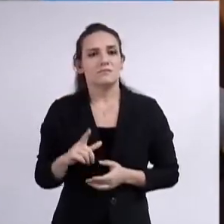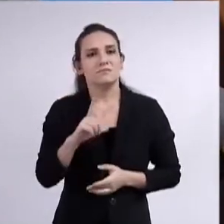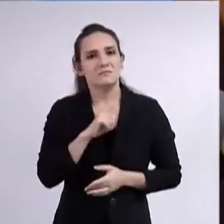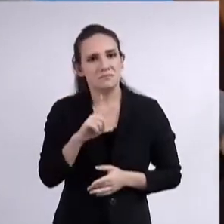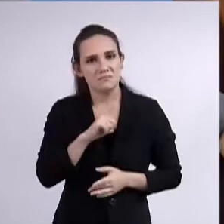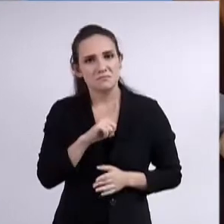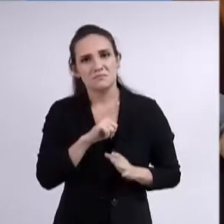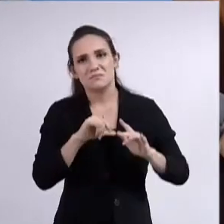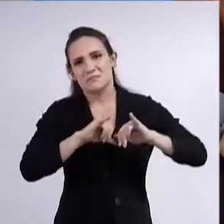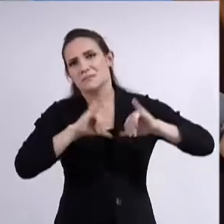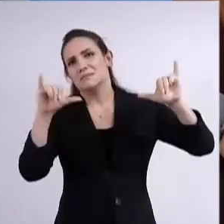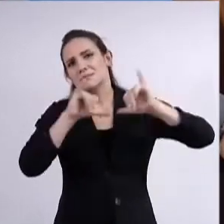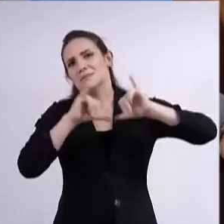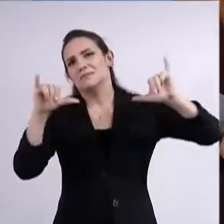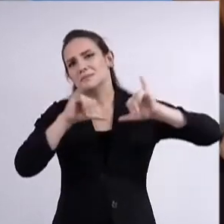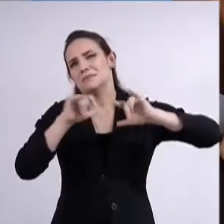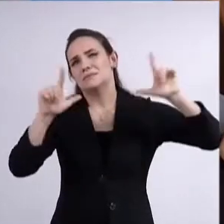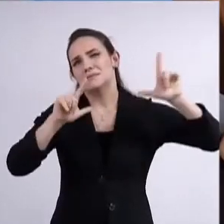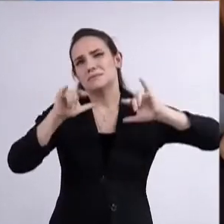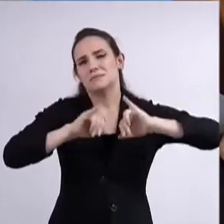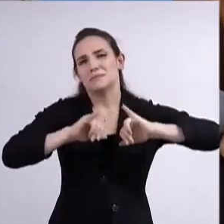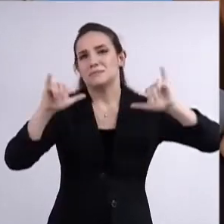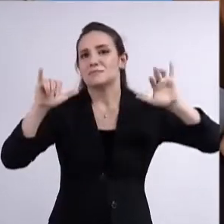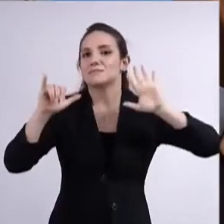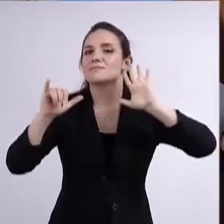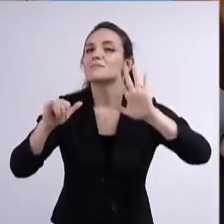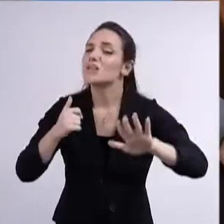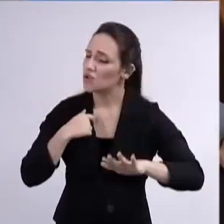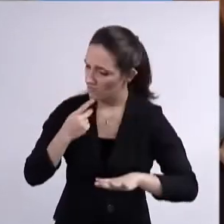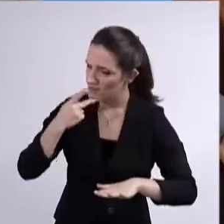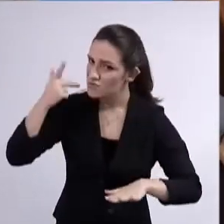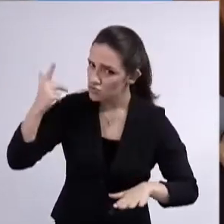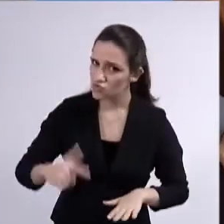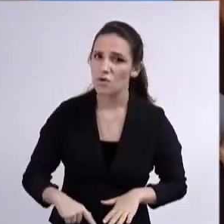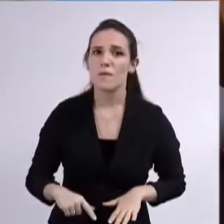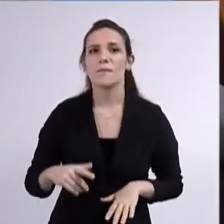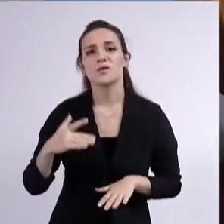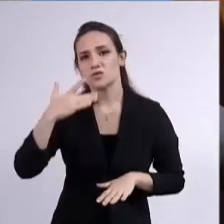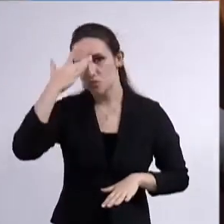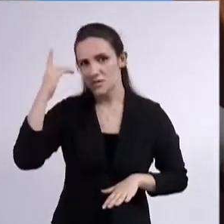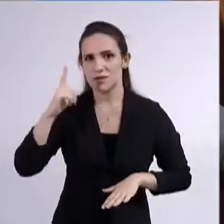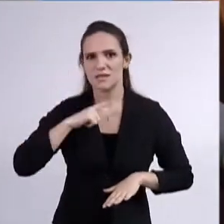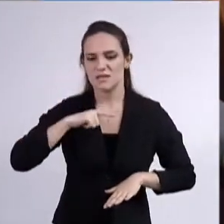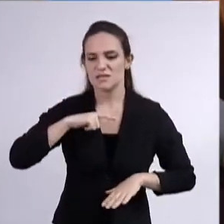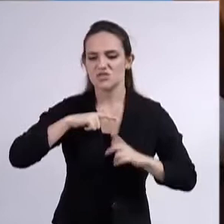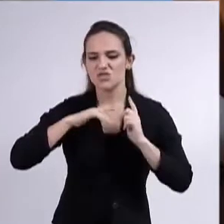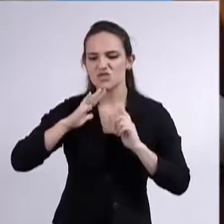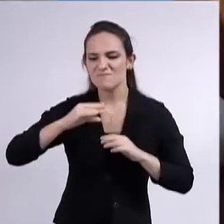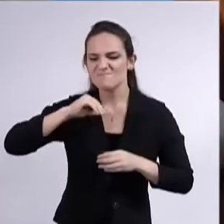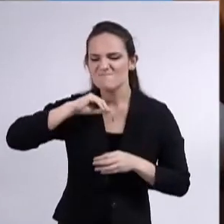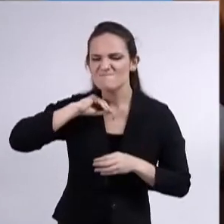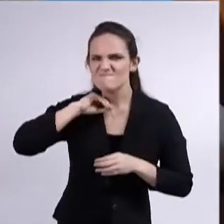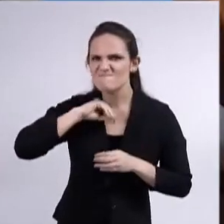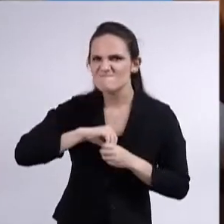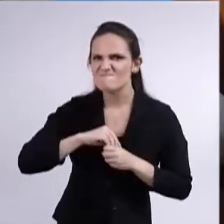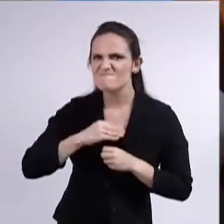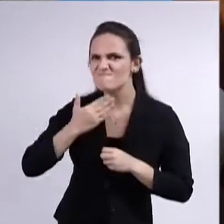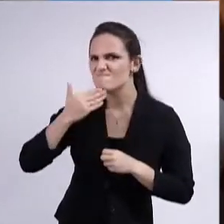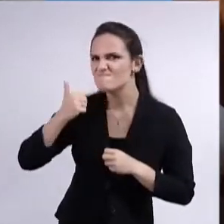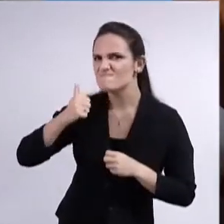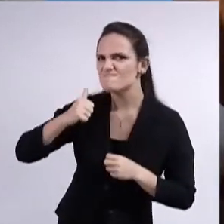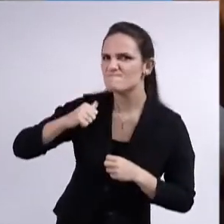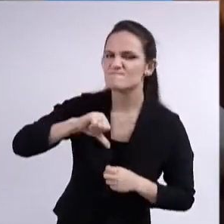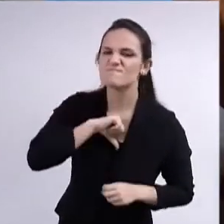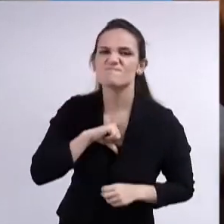noticiados. Aí volto lá, a pessoa que já tem a índole voltada para o mal, e muitas